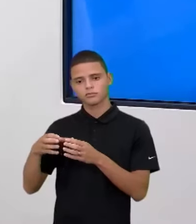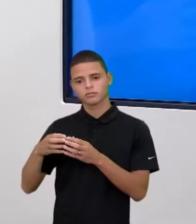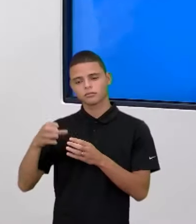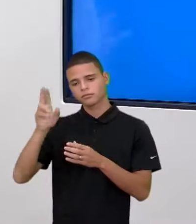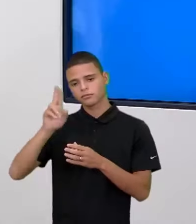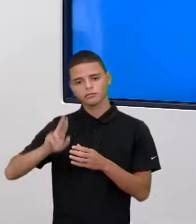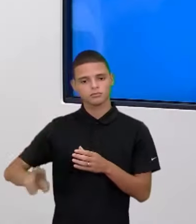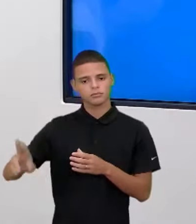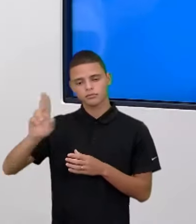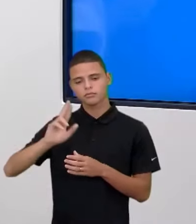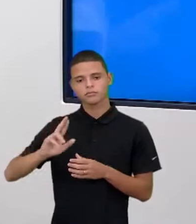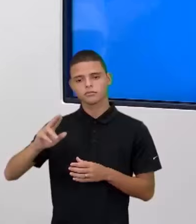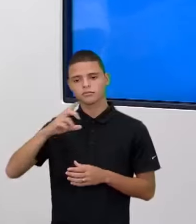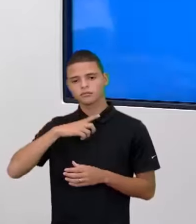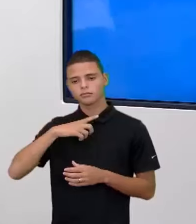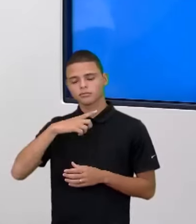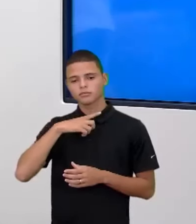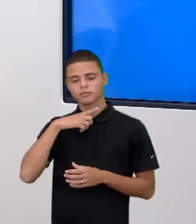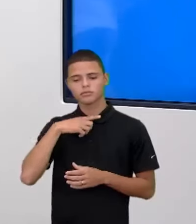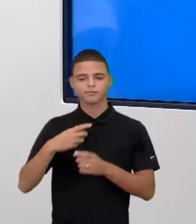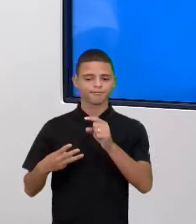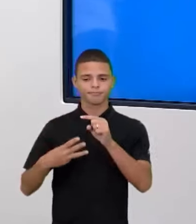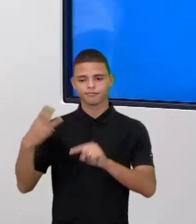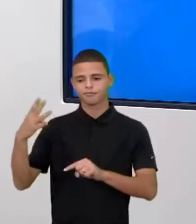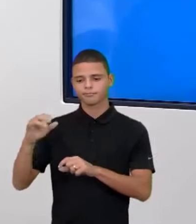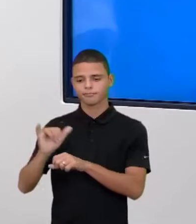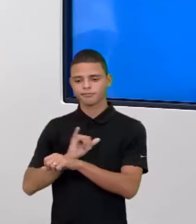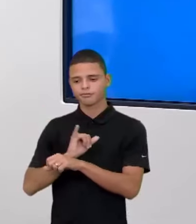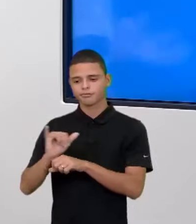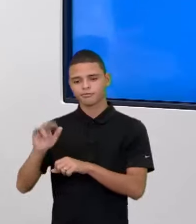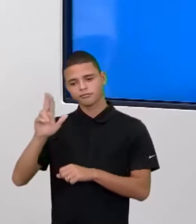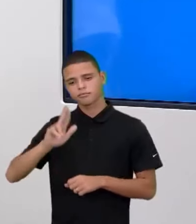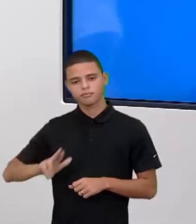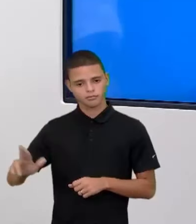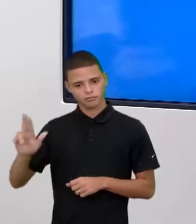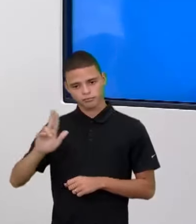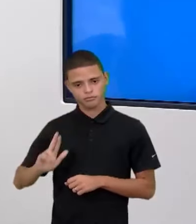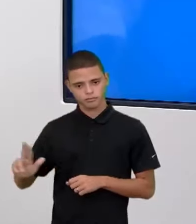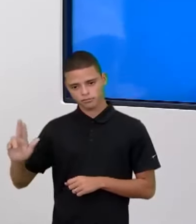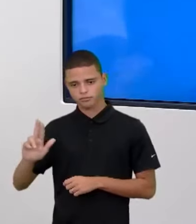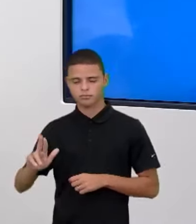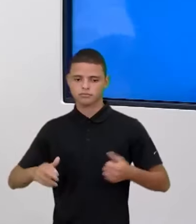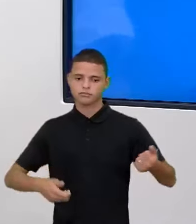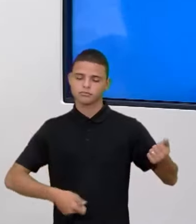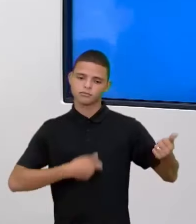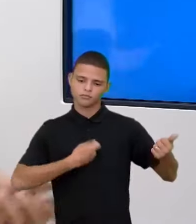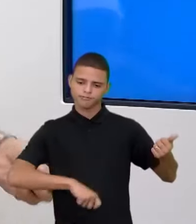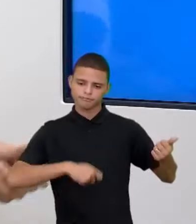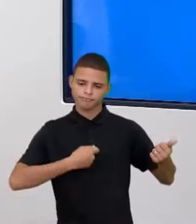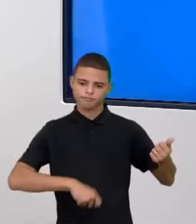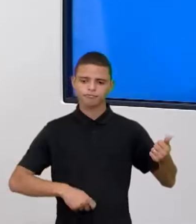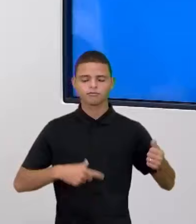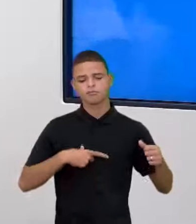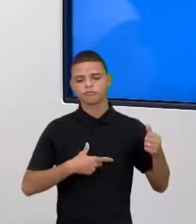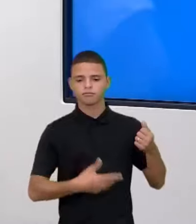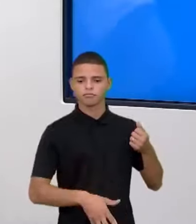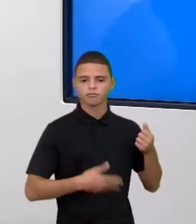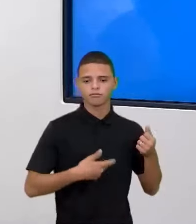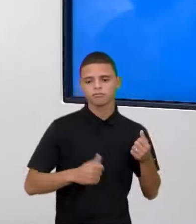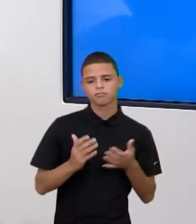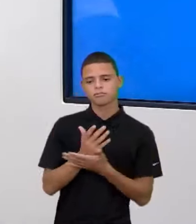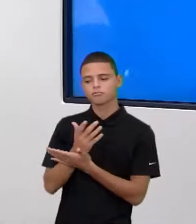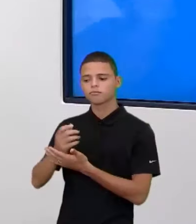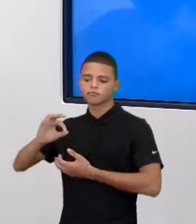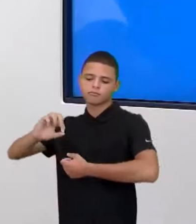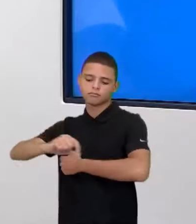Eles têm esses três instrumentos, rock, a guitarra, a bateria e o contrabaixo, mas depois um violino, outros colocam